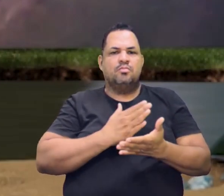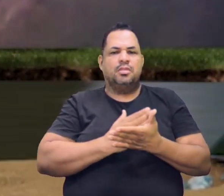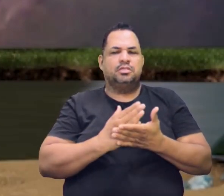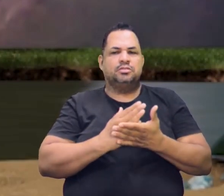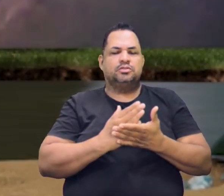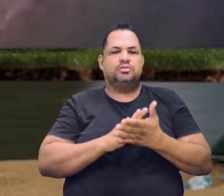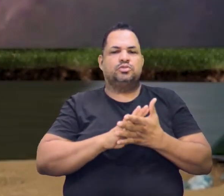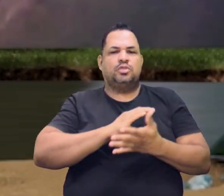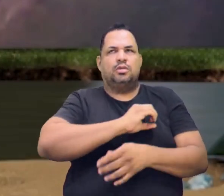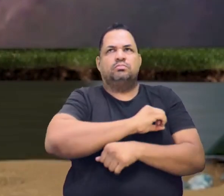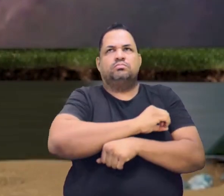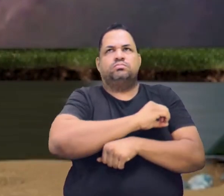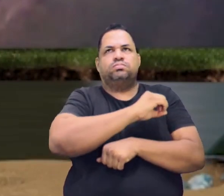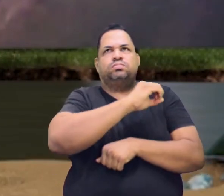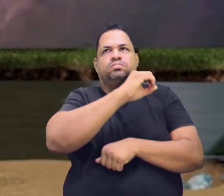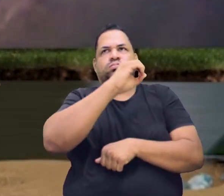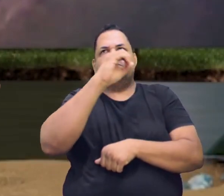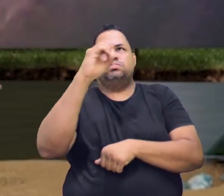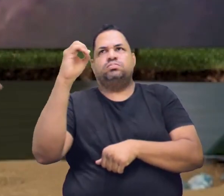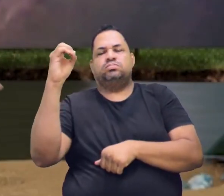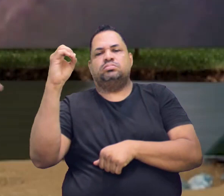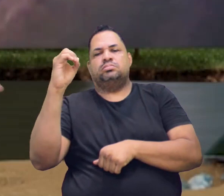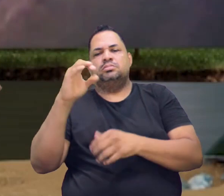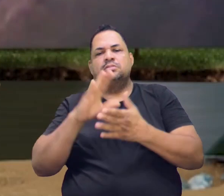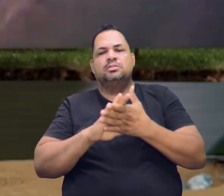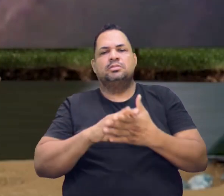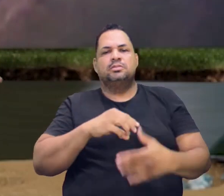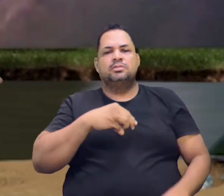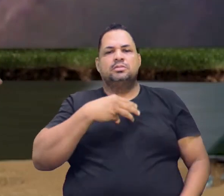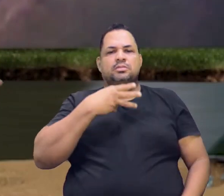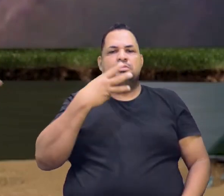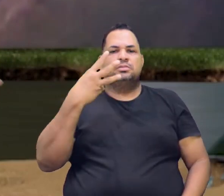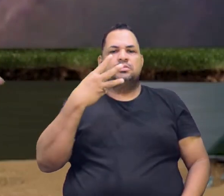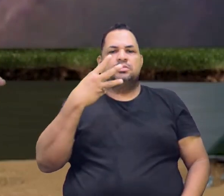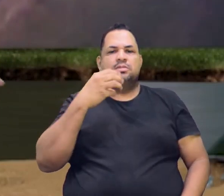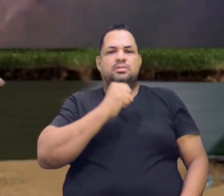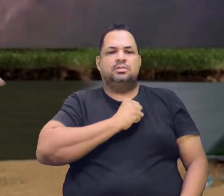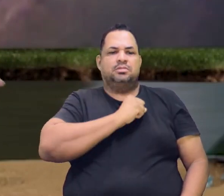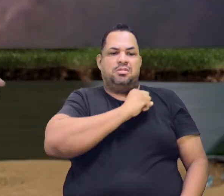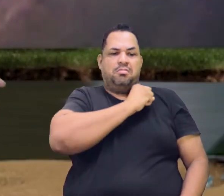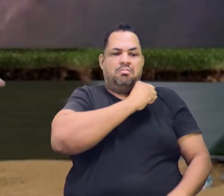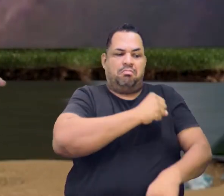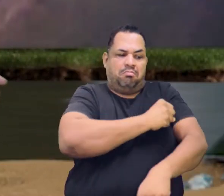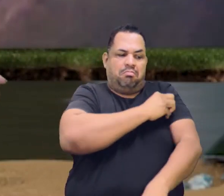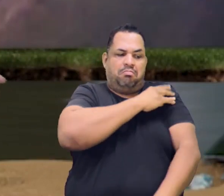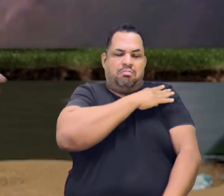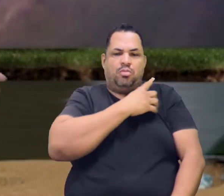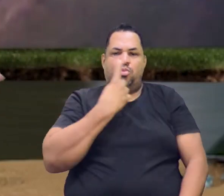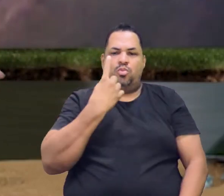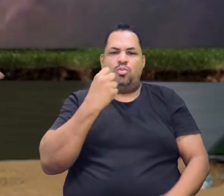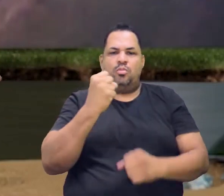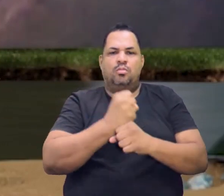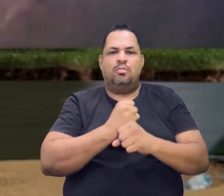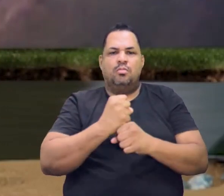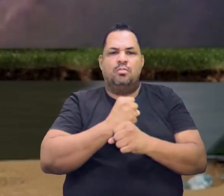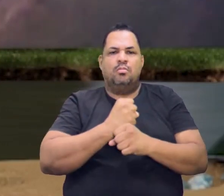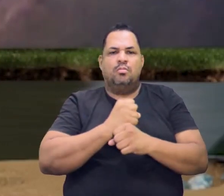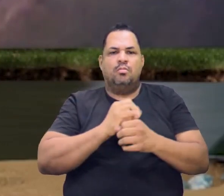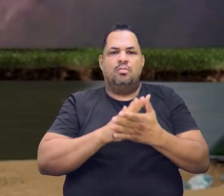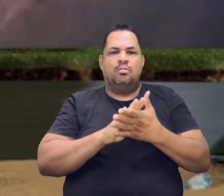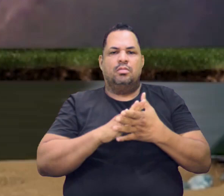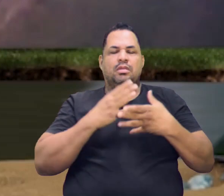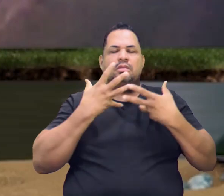tarde e noite. Ele faz 3 séries em 1 ano. Em 1 ano. Até que ele vai